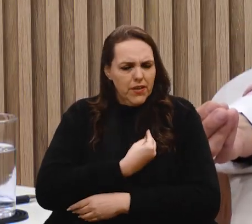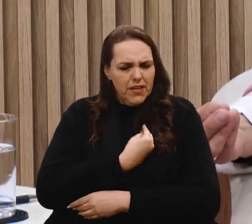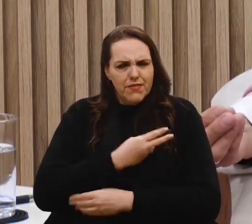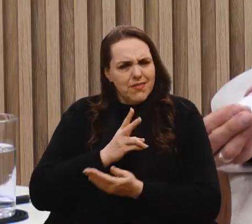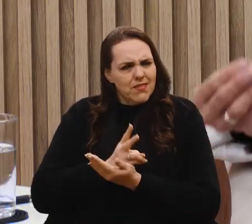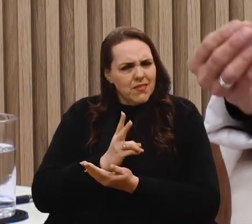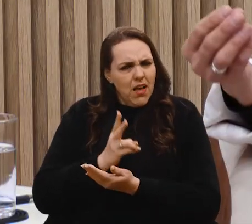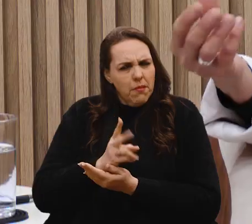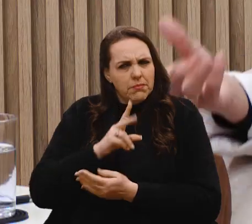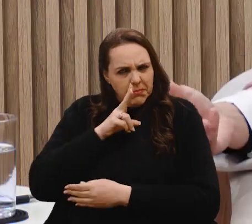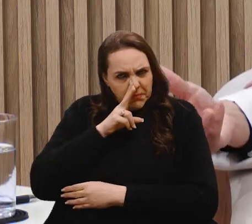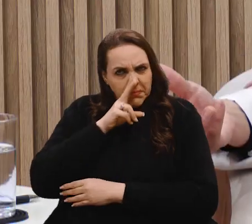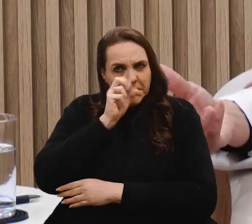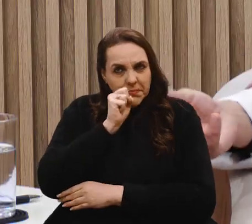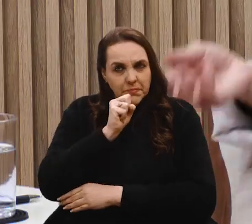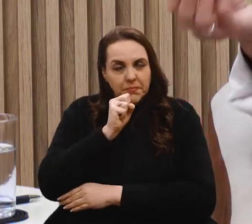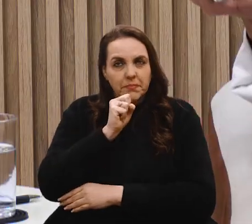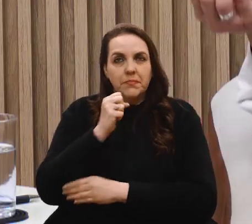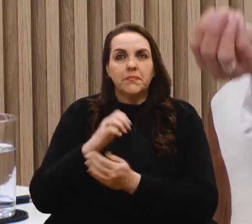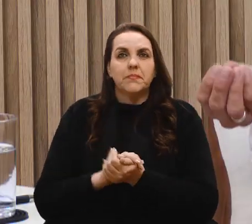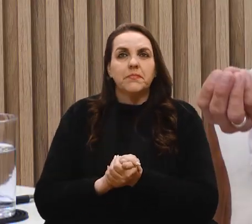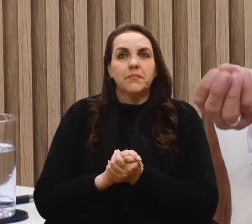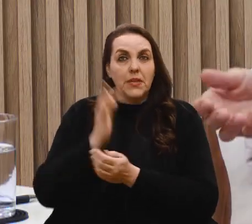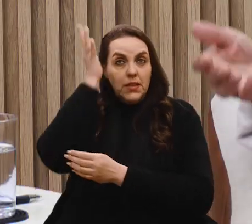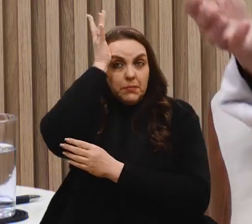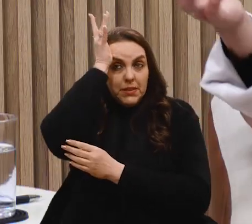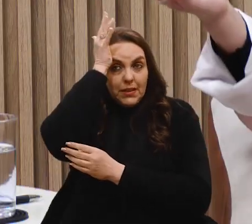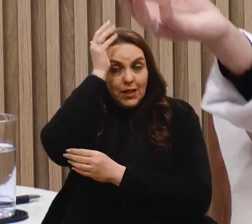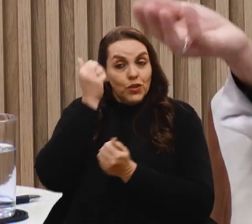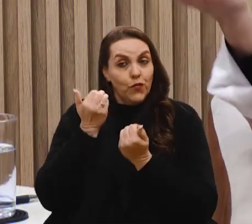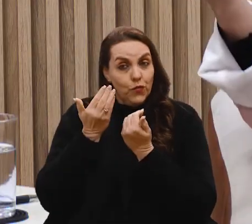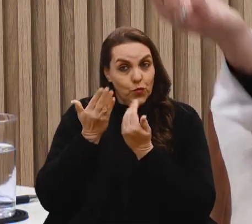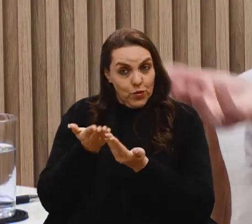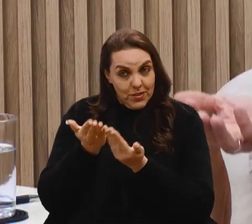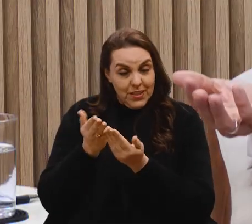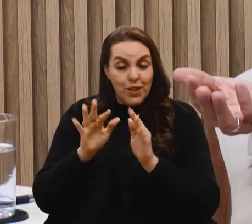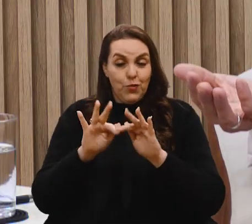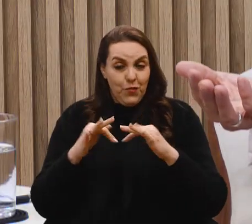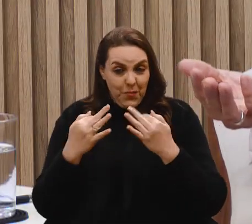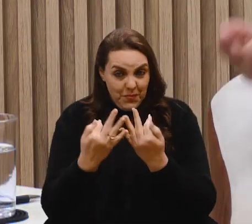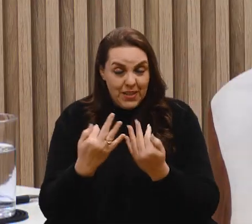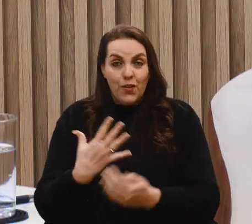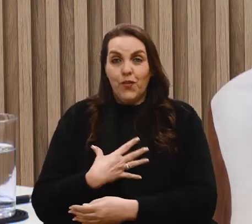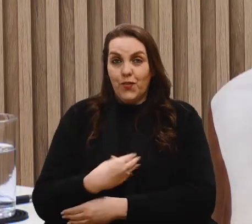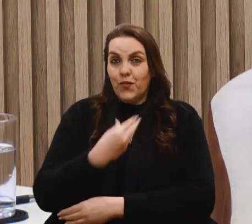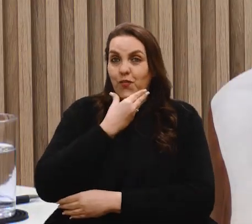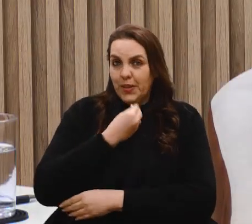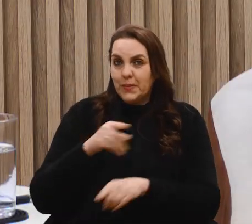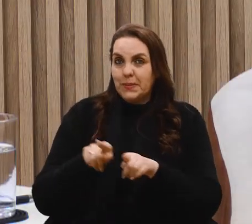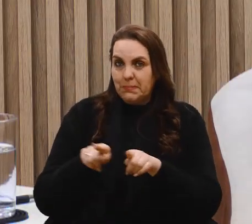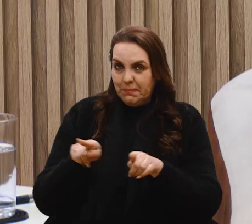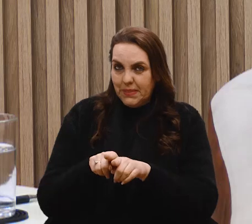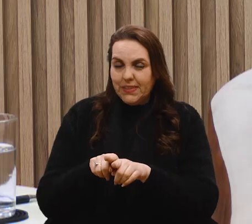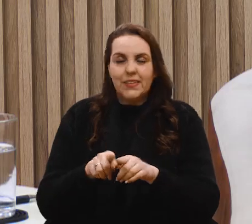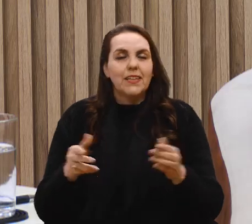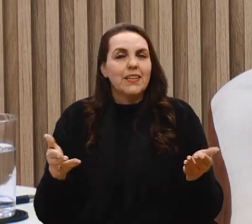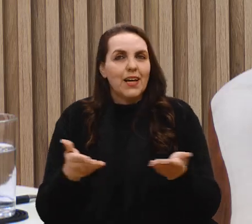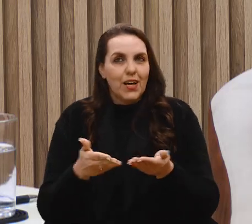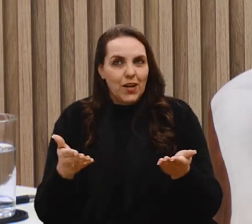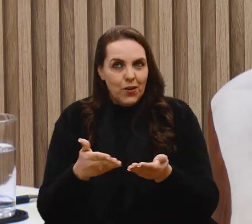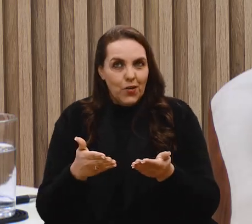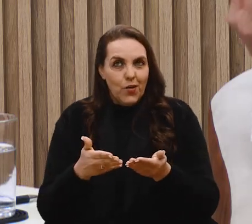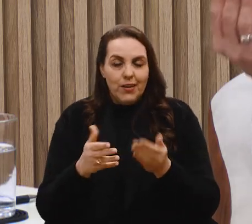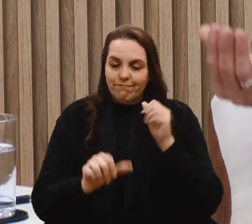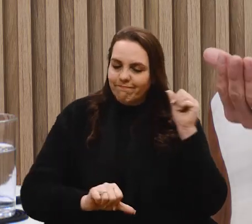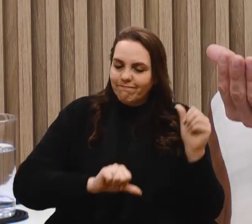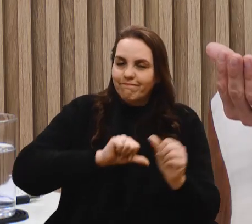intensamente, né, as altas habilidades, você, a família, o filho também, e agora também se